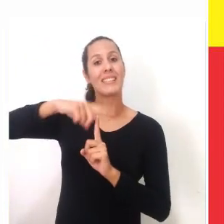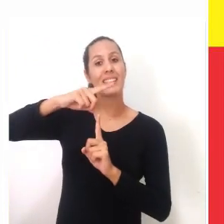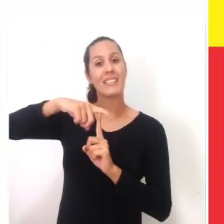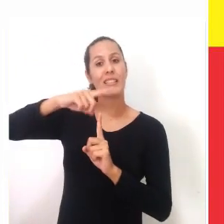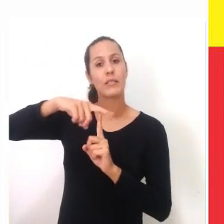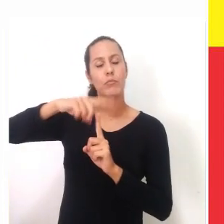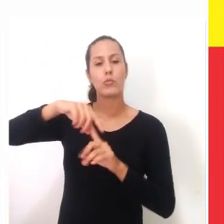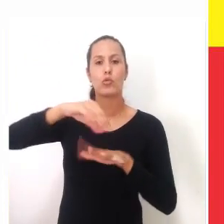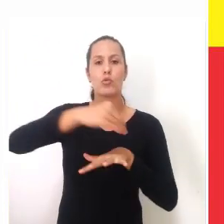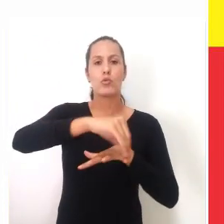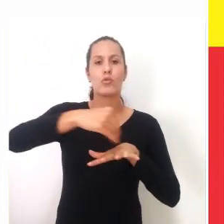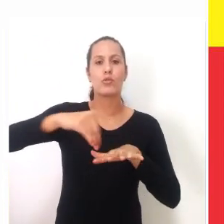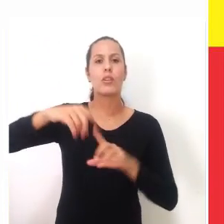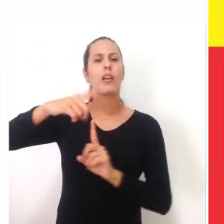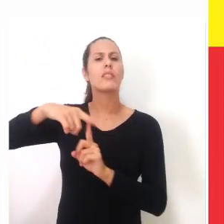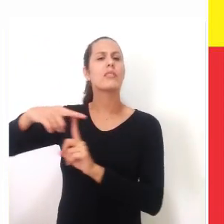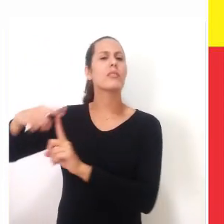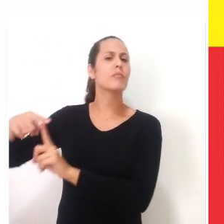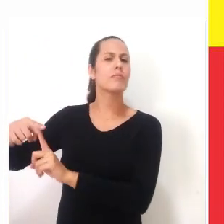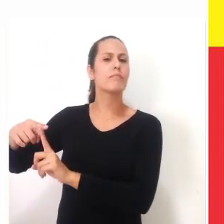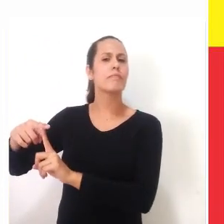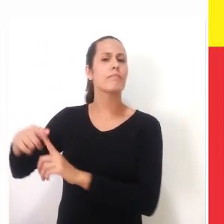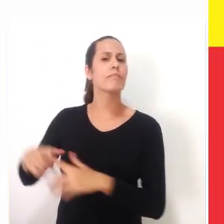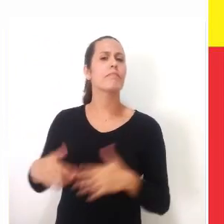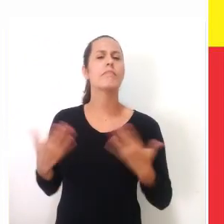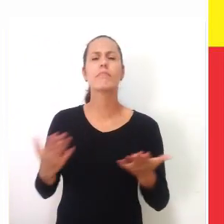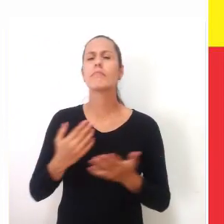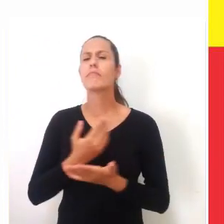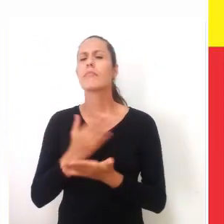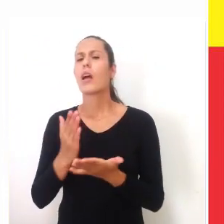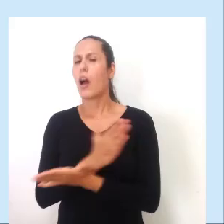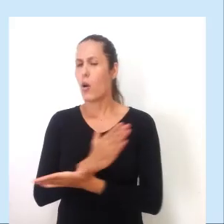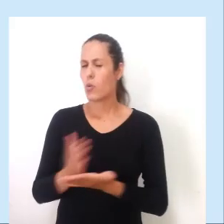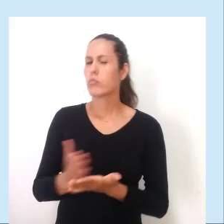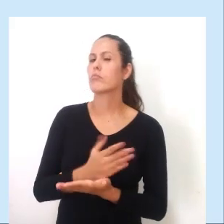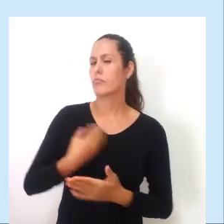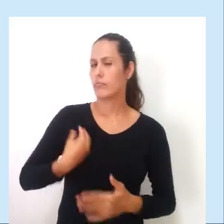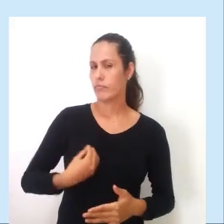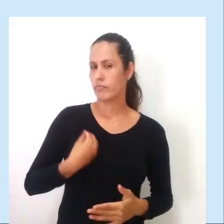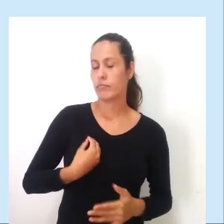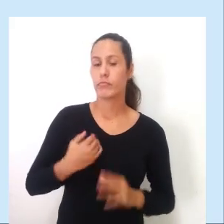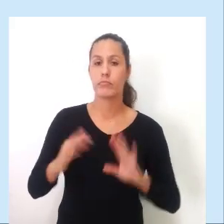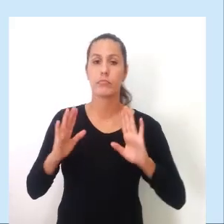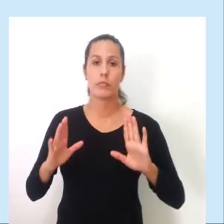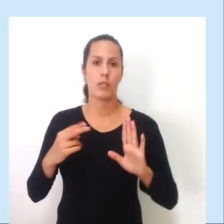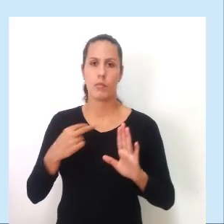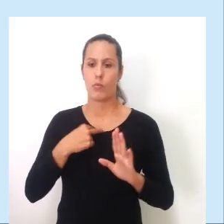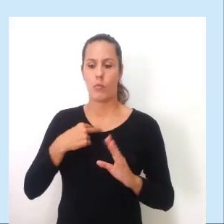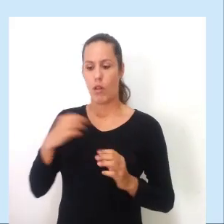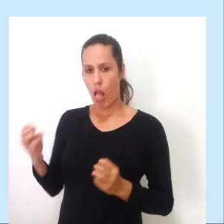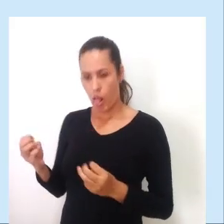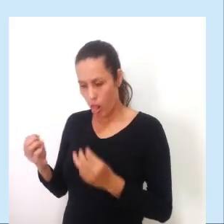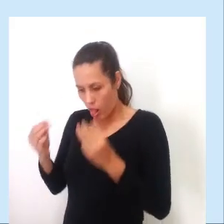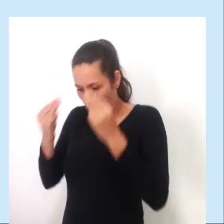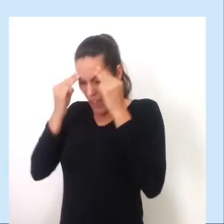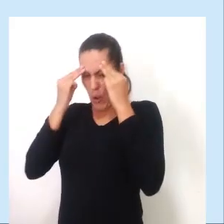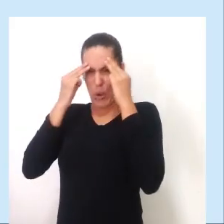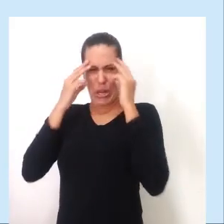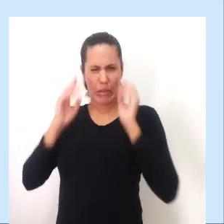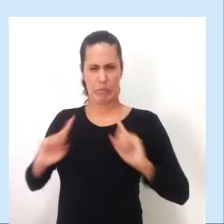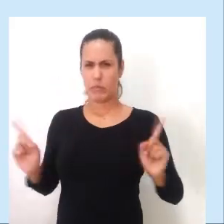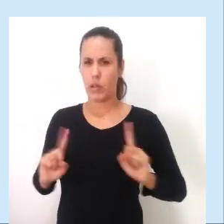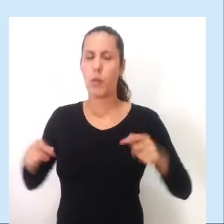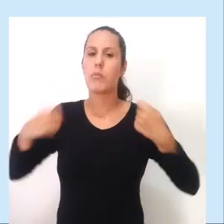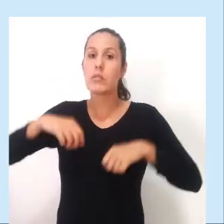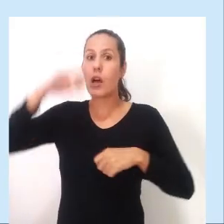tipos de fósseis. Então, eu vou ter alguns tipos de fósseis. Também a gente não pode decorar, a gente tem que aprender